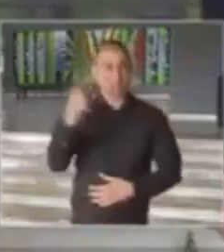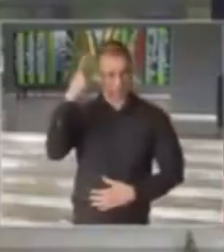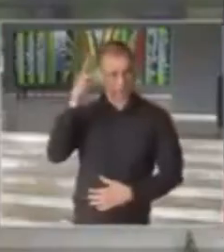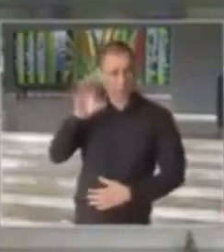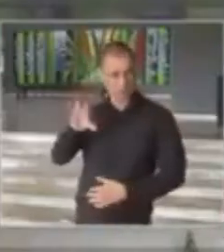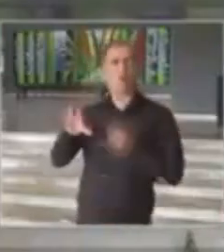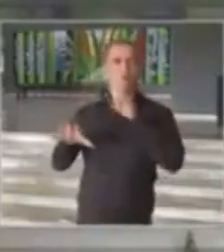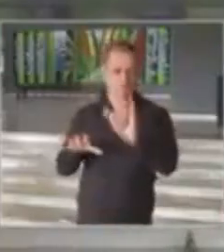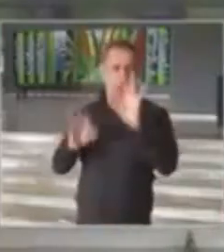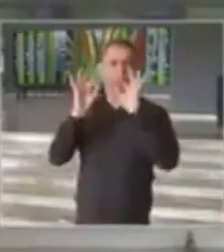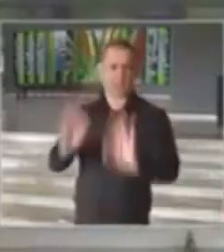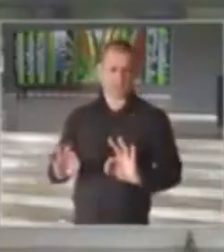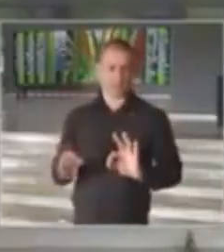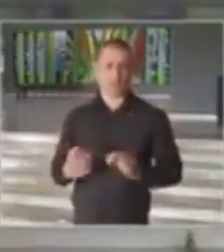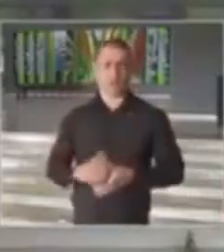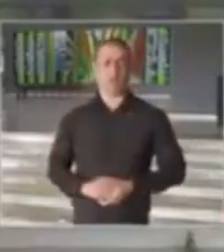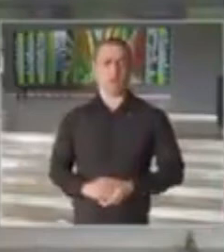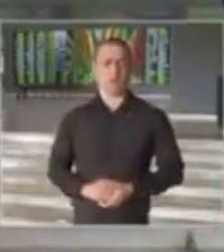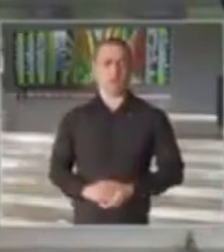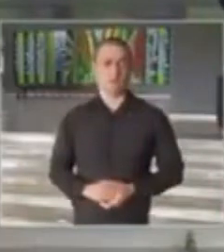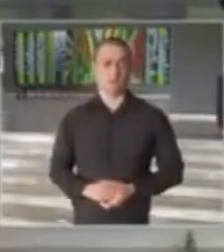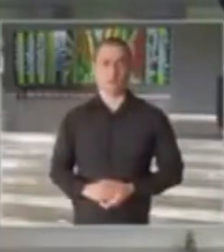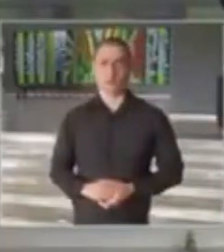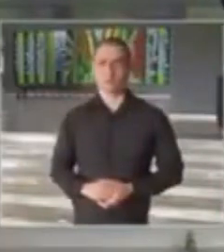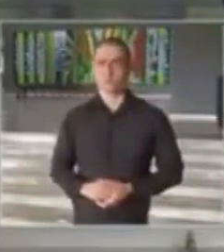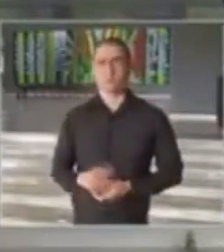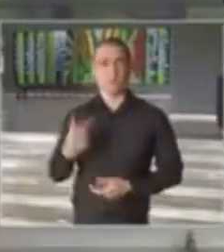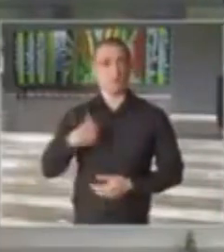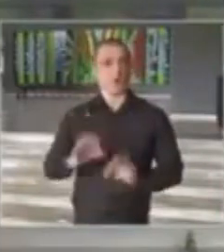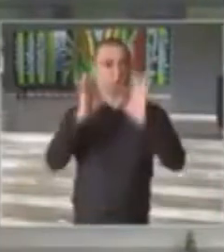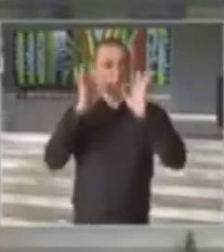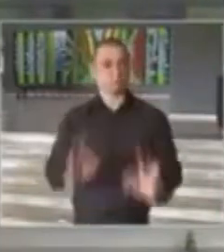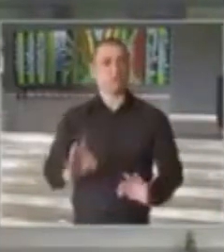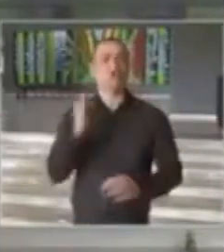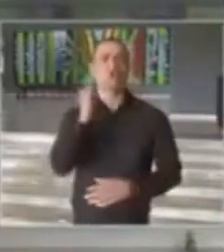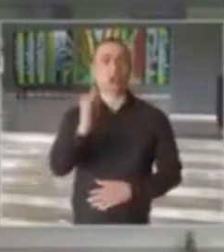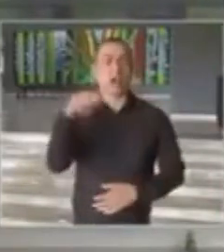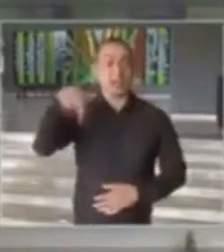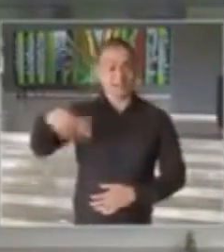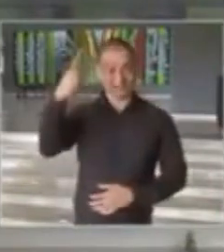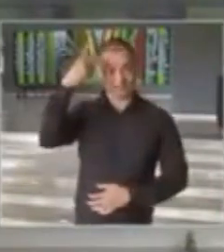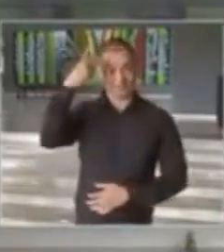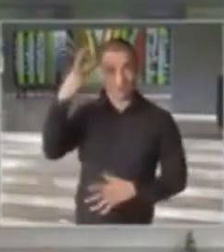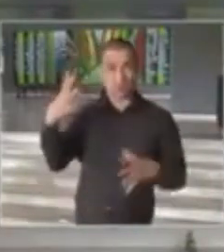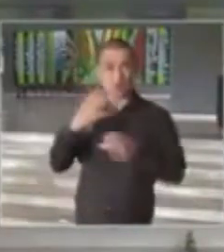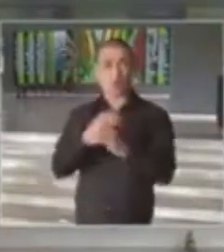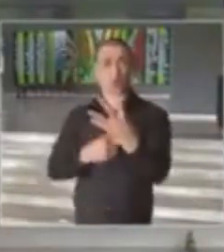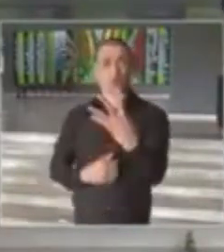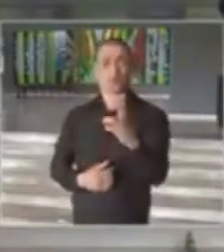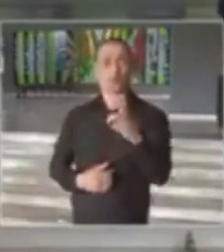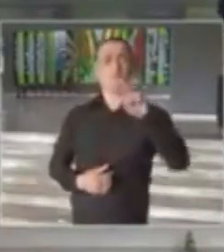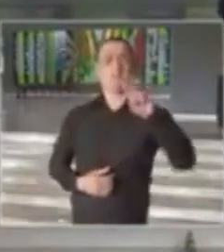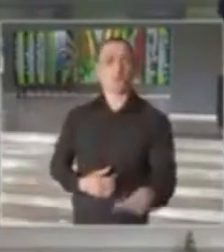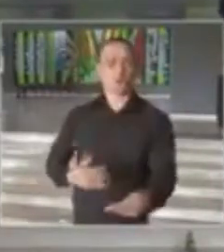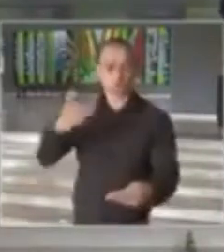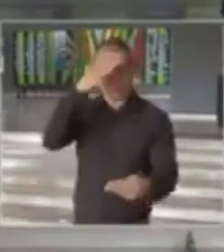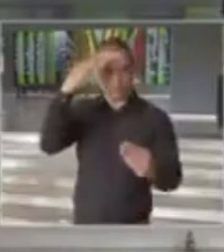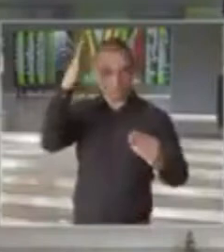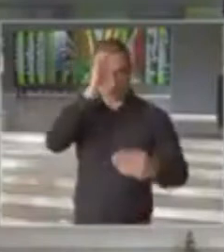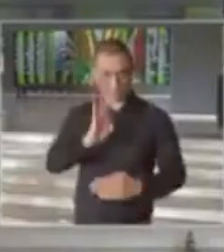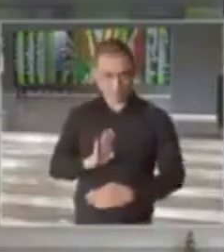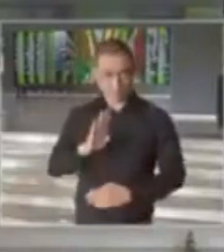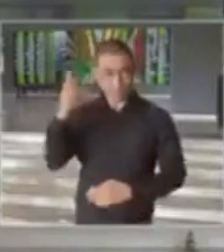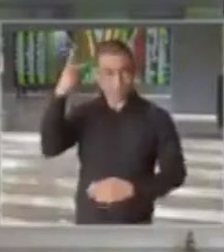e da cidade já garantir que aqui os 45 milhões de brasileiros São Paulo